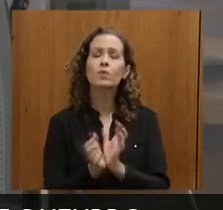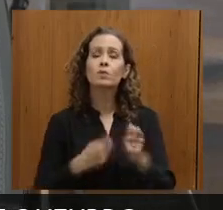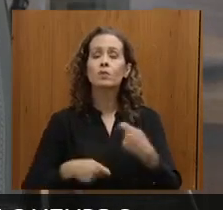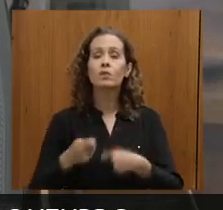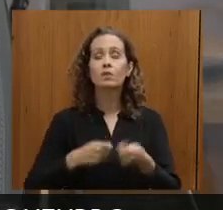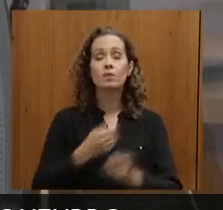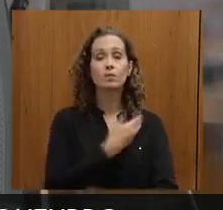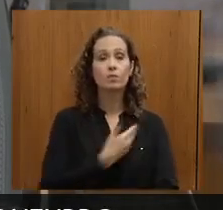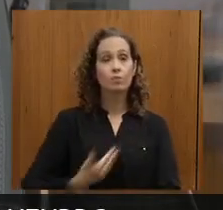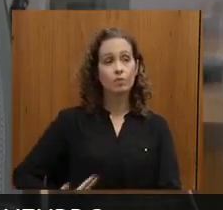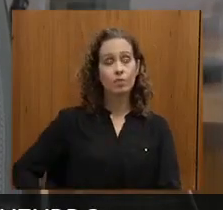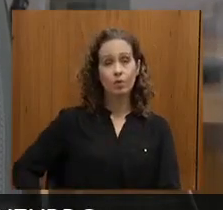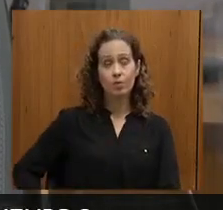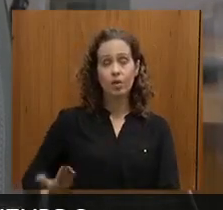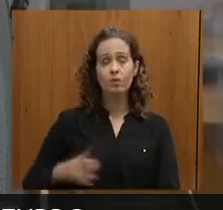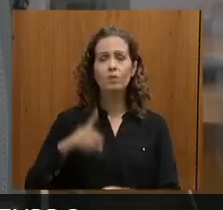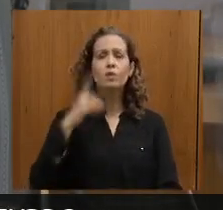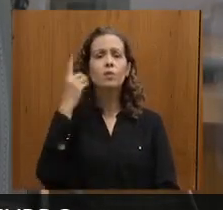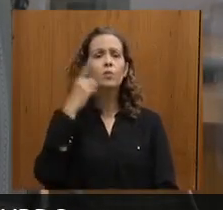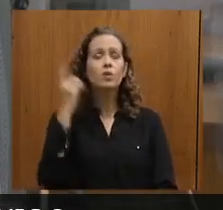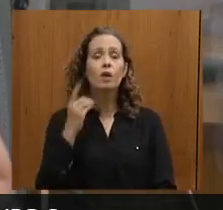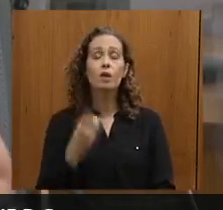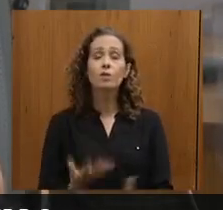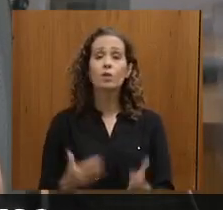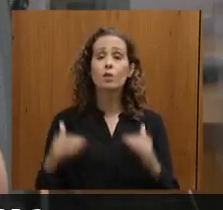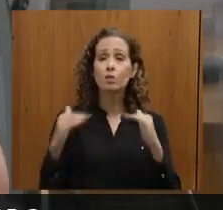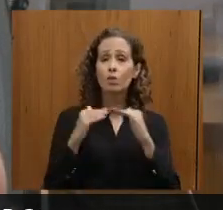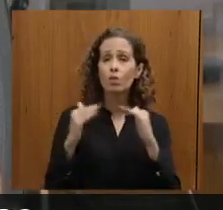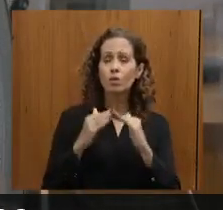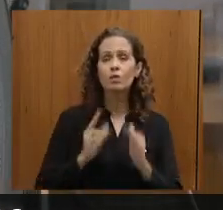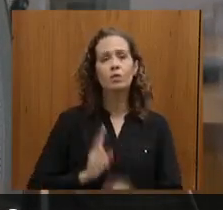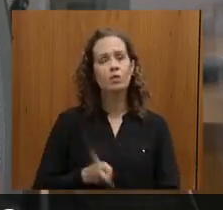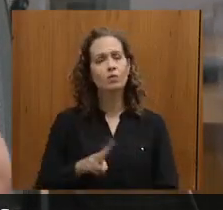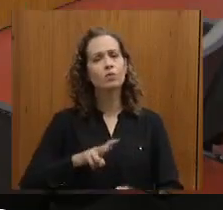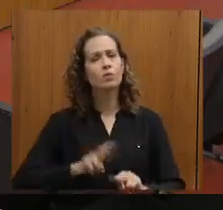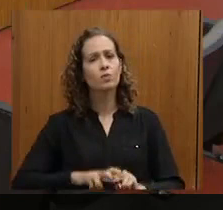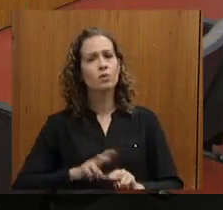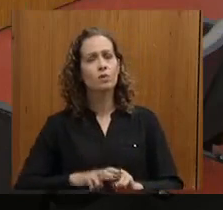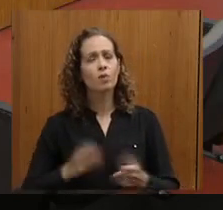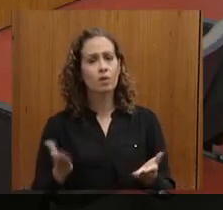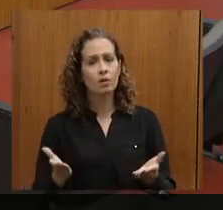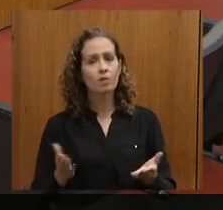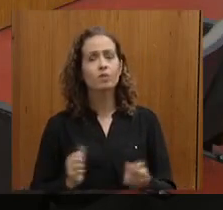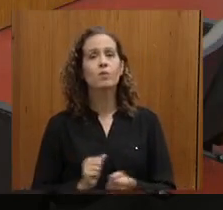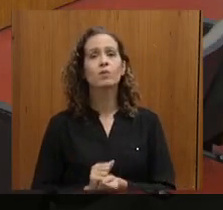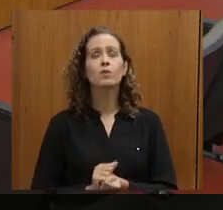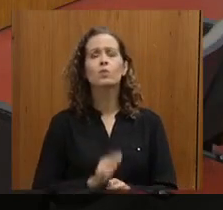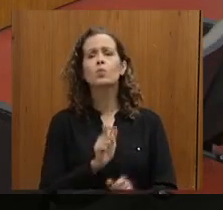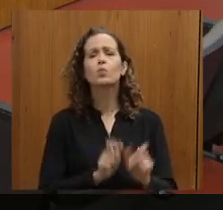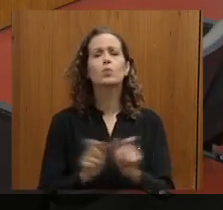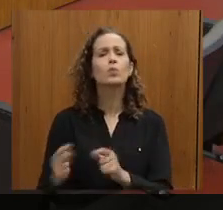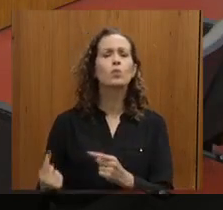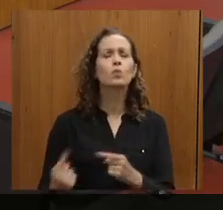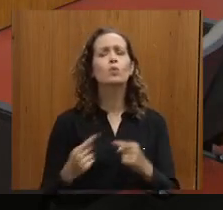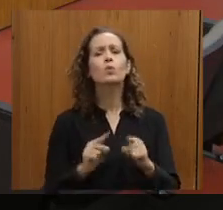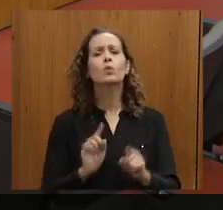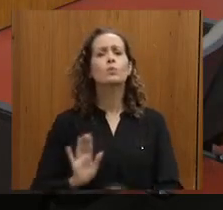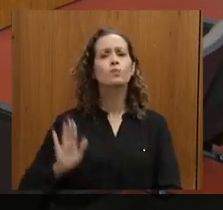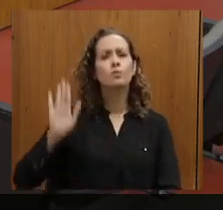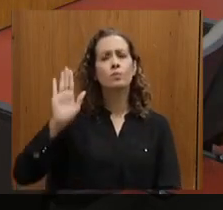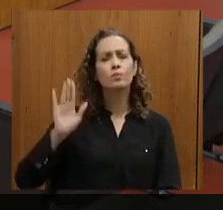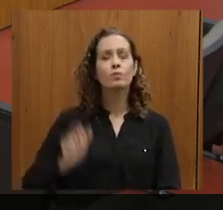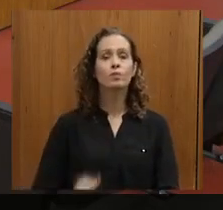pública. Os deputados que aprovam os requerimentos permaneçam como se encontram, aqueles que são contrários se